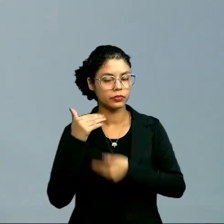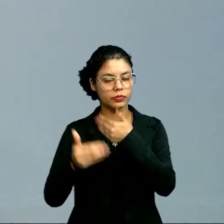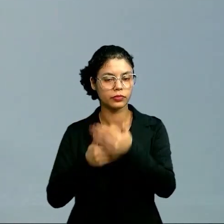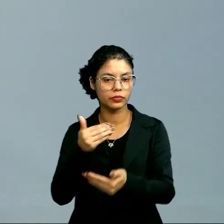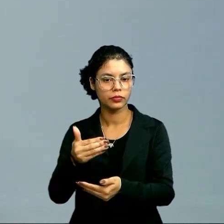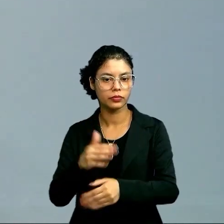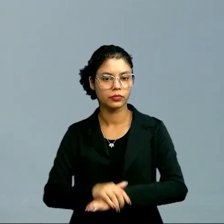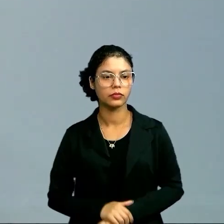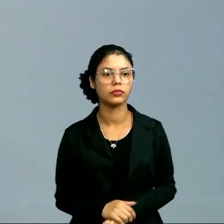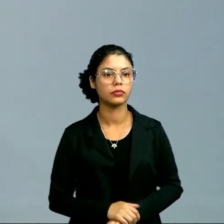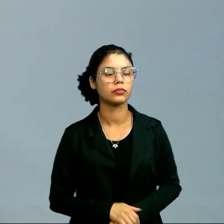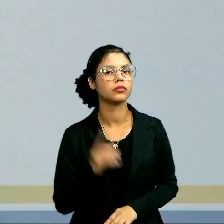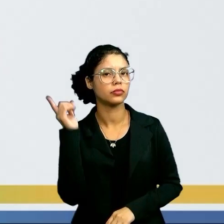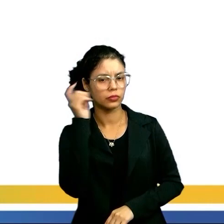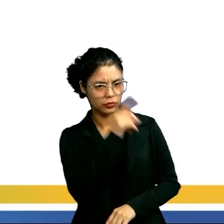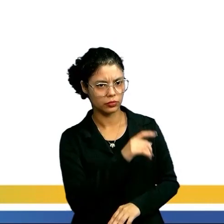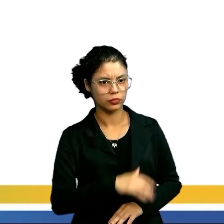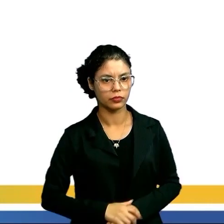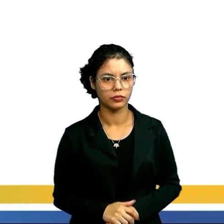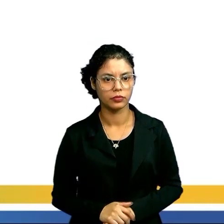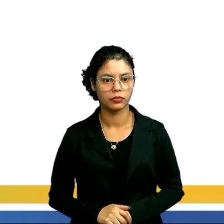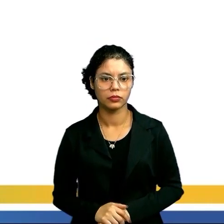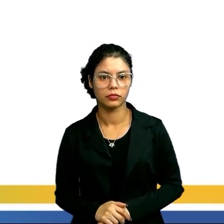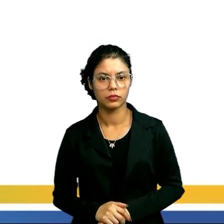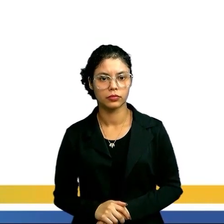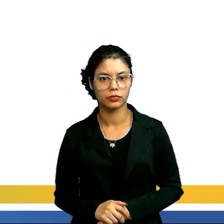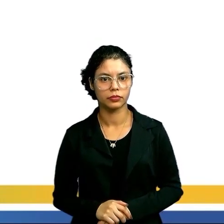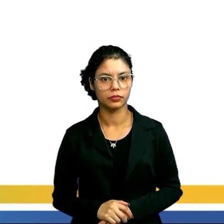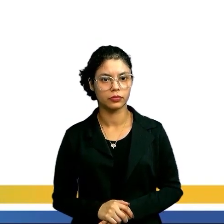processo. É complicado.